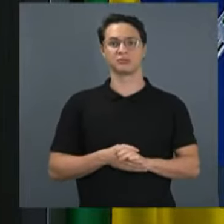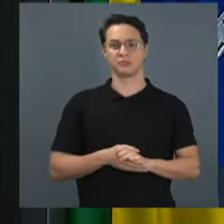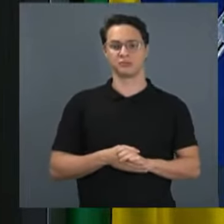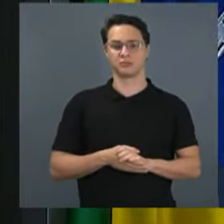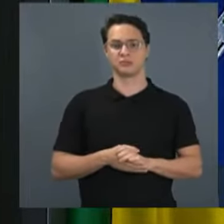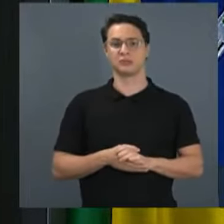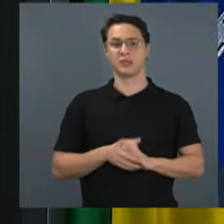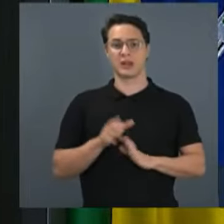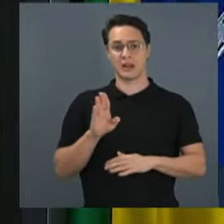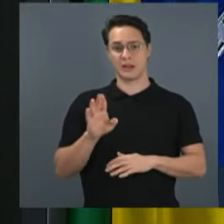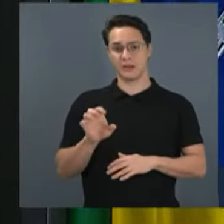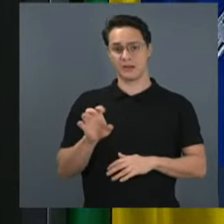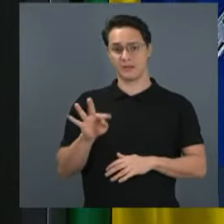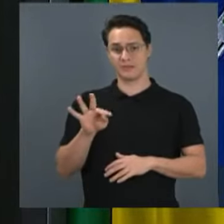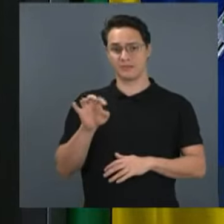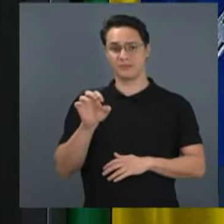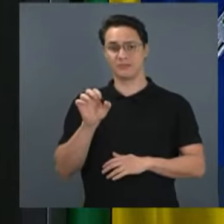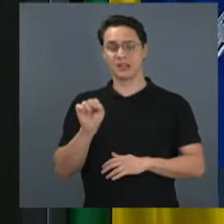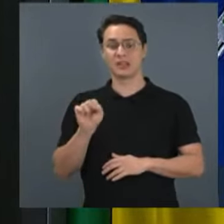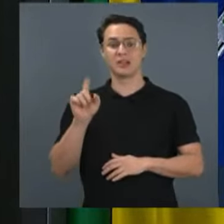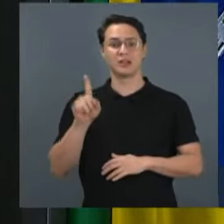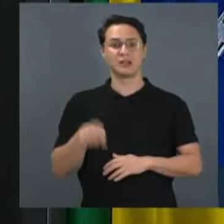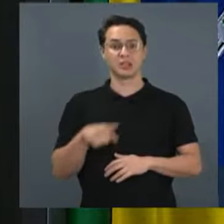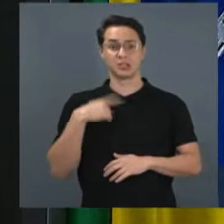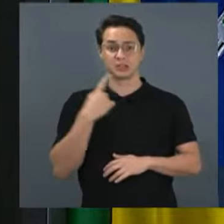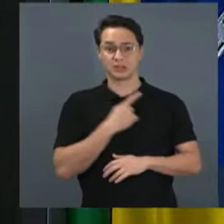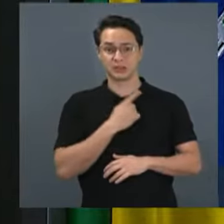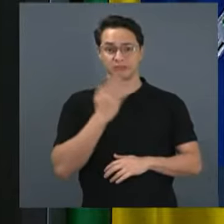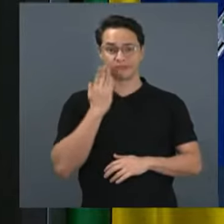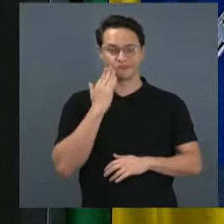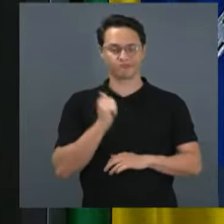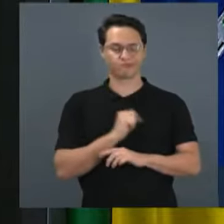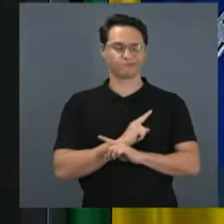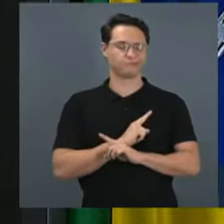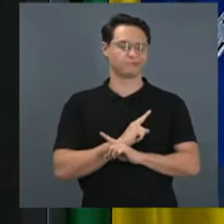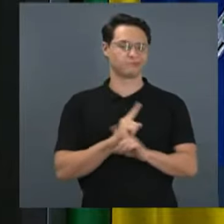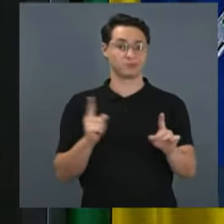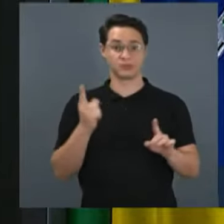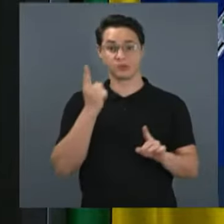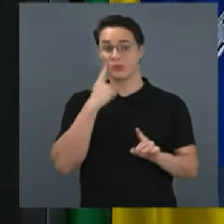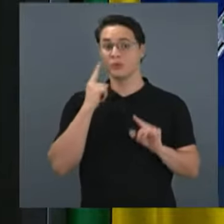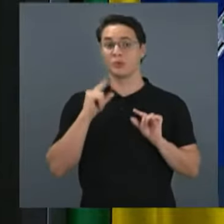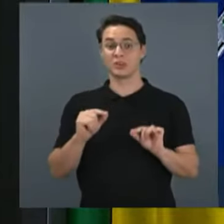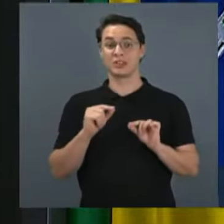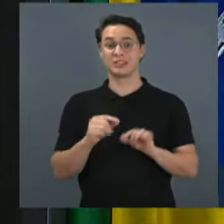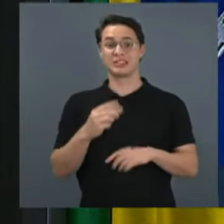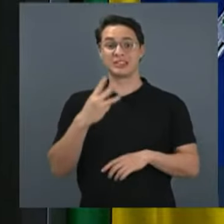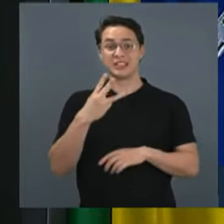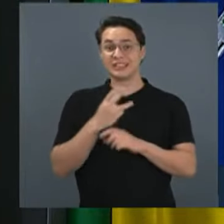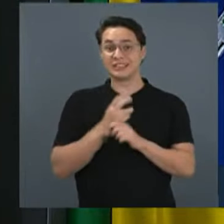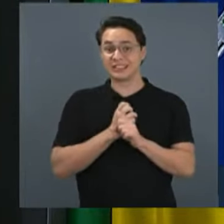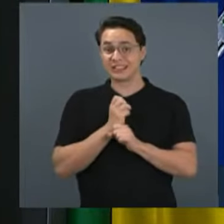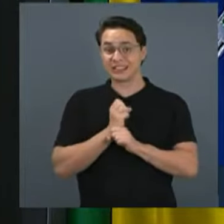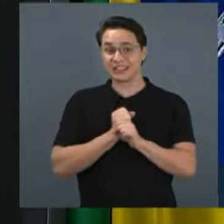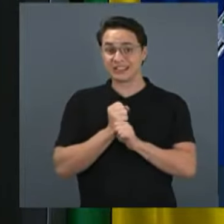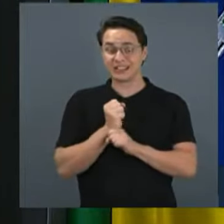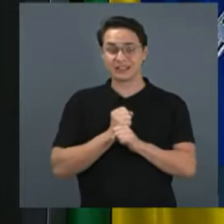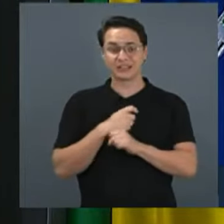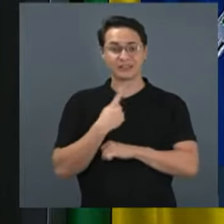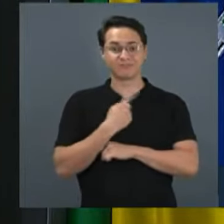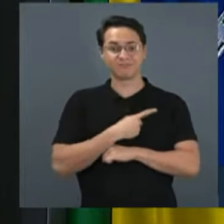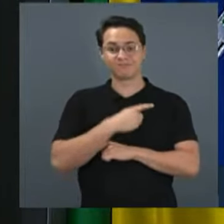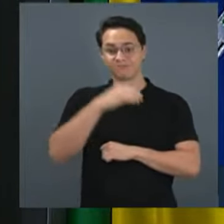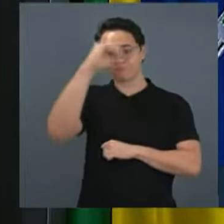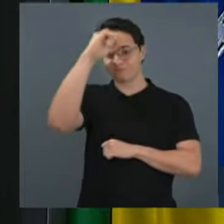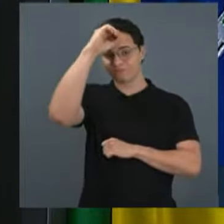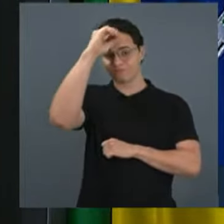estrago dessas bets, a gente não tem noção ainda. Olha que faz o quê? 3 anos. A gente não tem noção